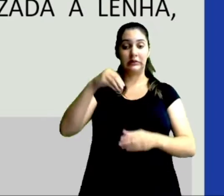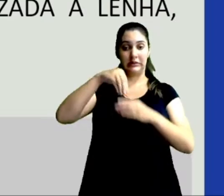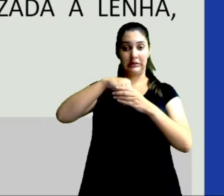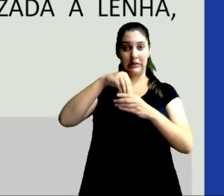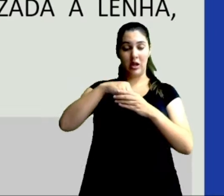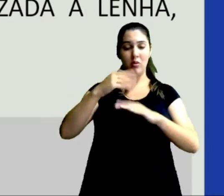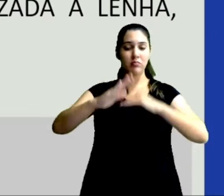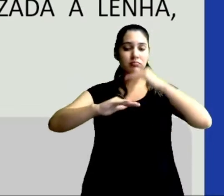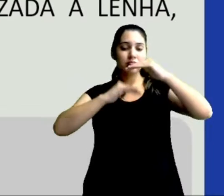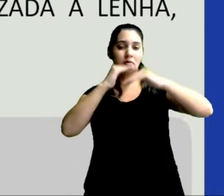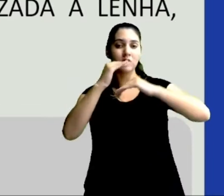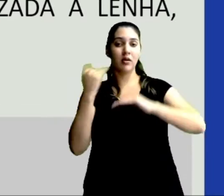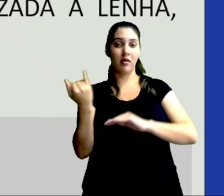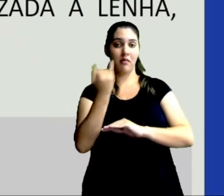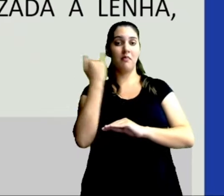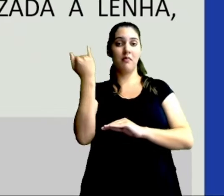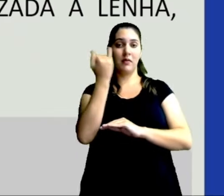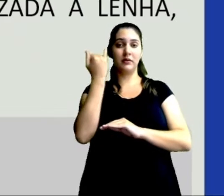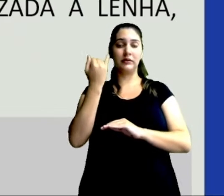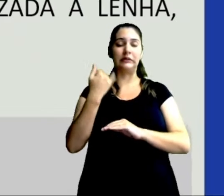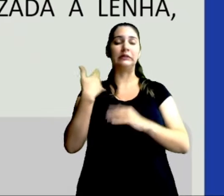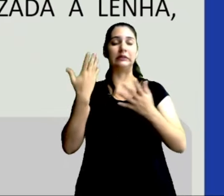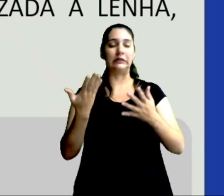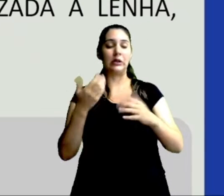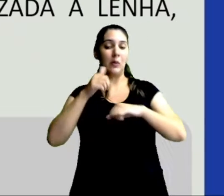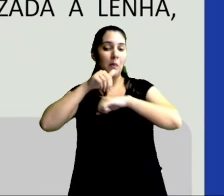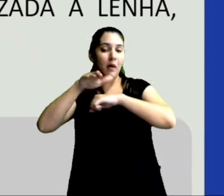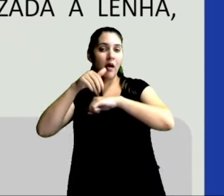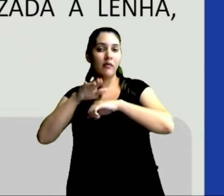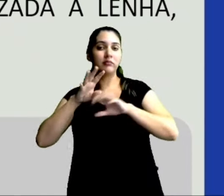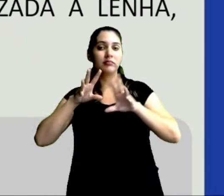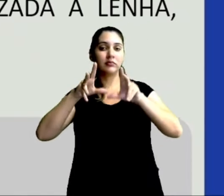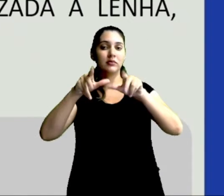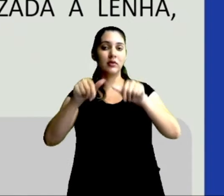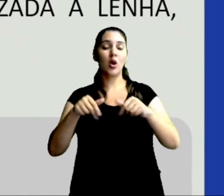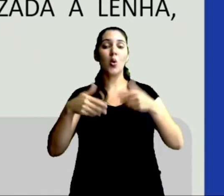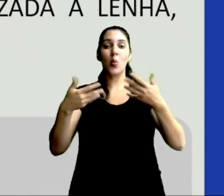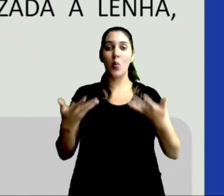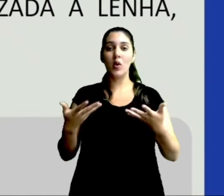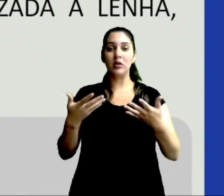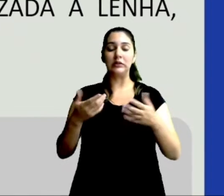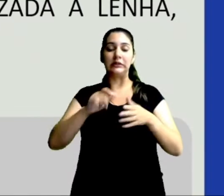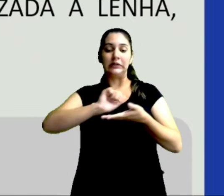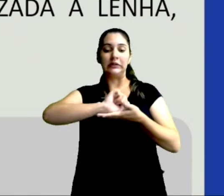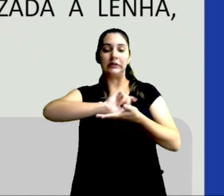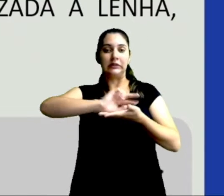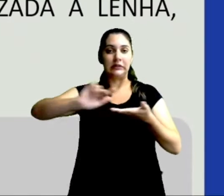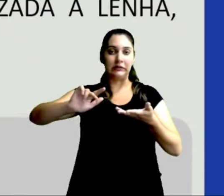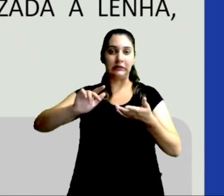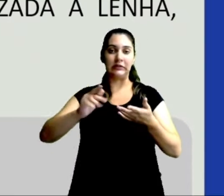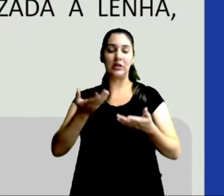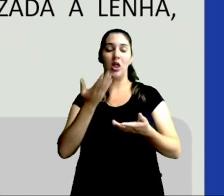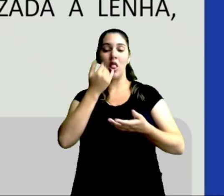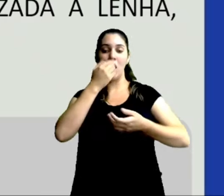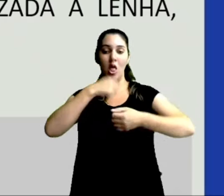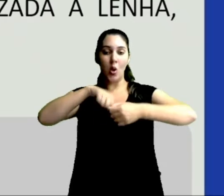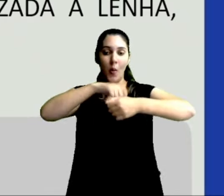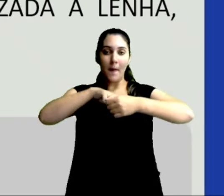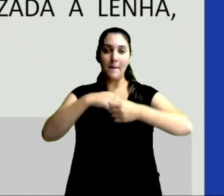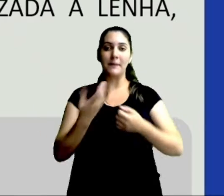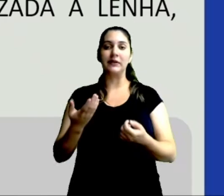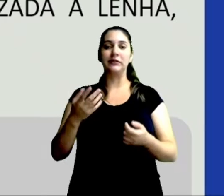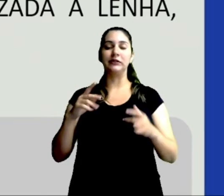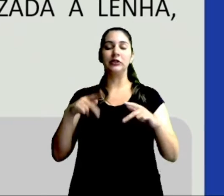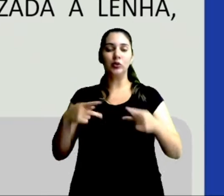desse processo importante, tanto para afugentar animais, quanto na diversificação da dieta dos seres